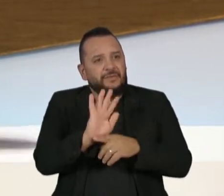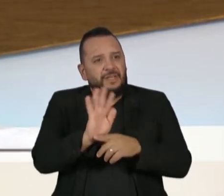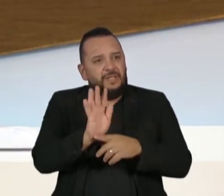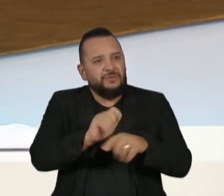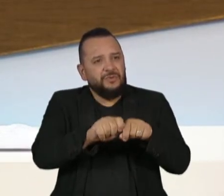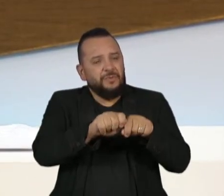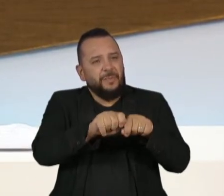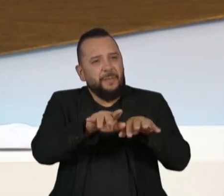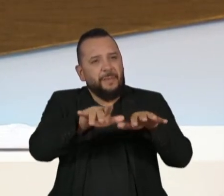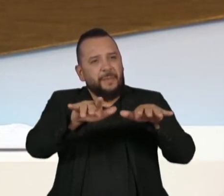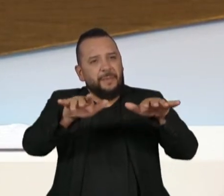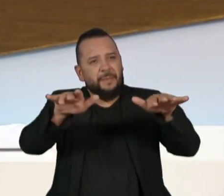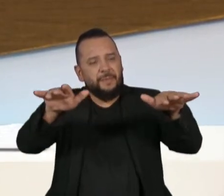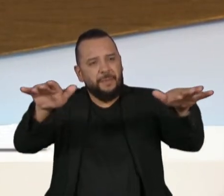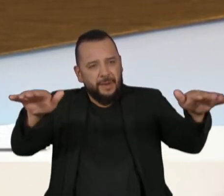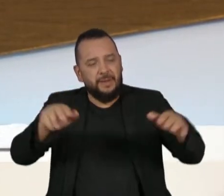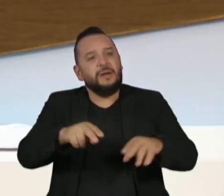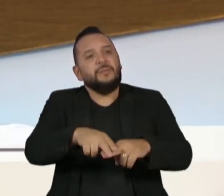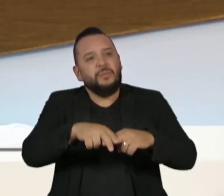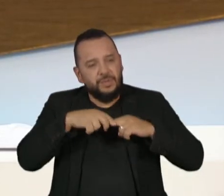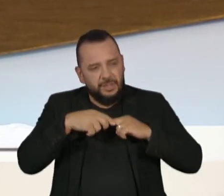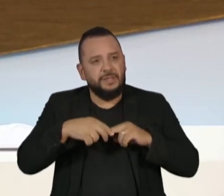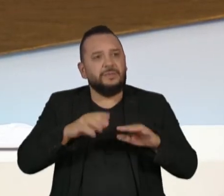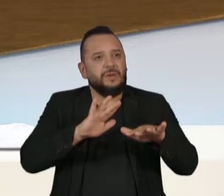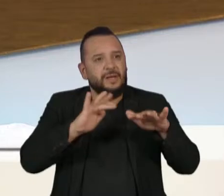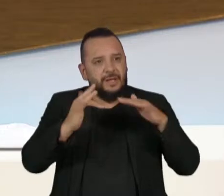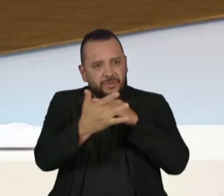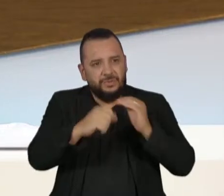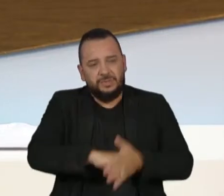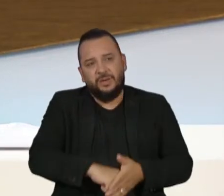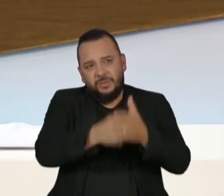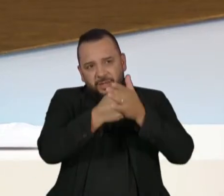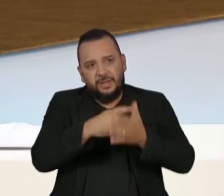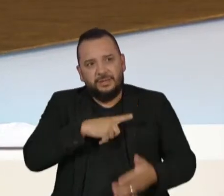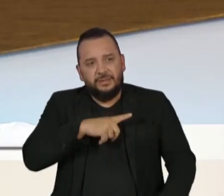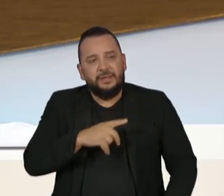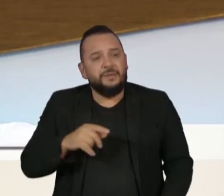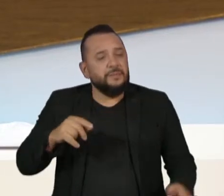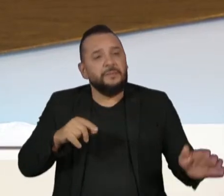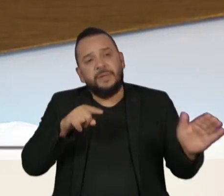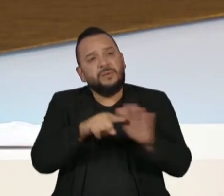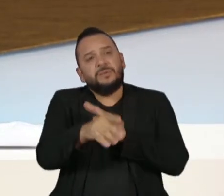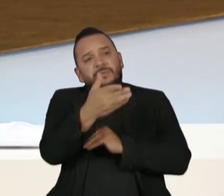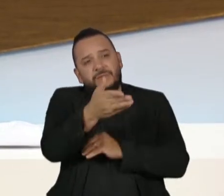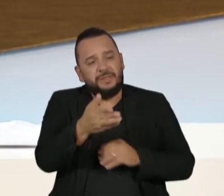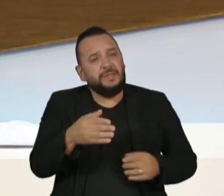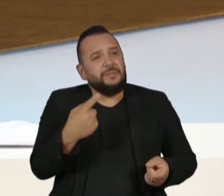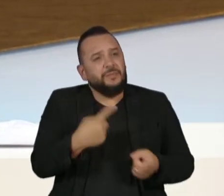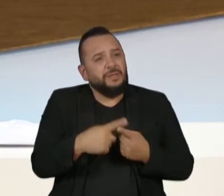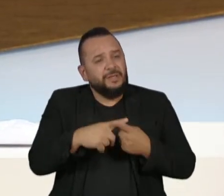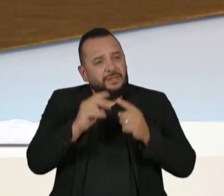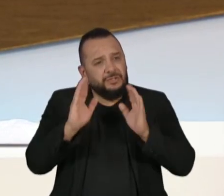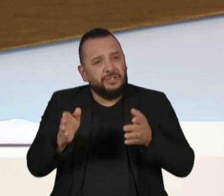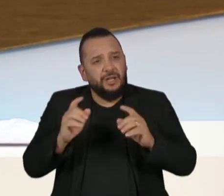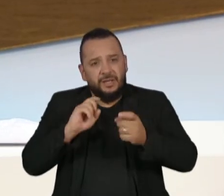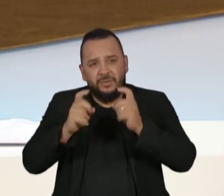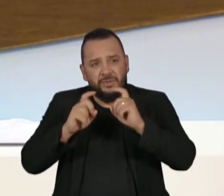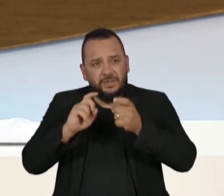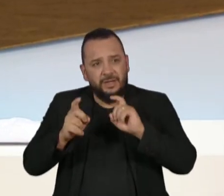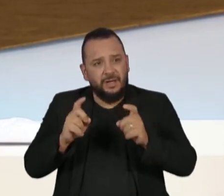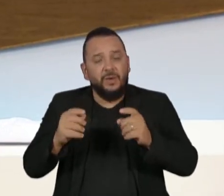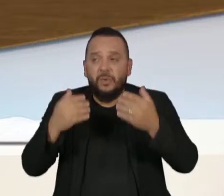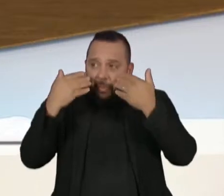suspeitos aí que levaram à derrubada das suas redes. A minha pergunta é, por que o senhor já não fez isso? Por que essa reunião em que o